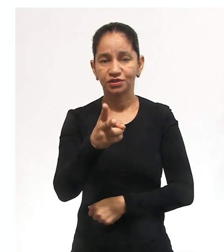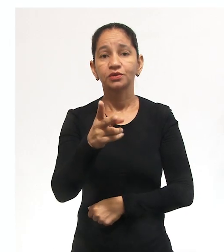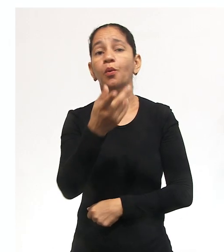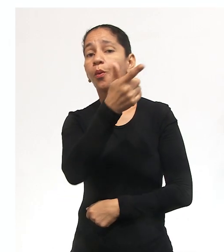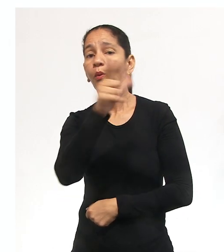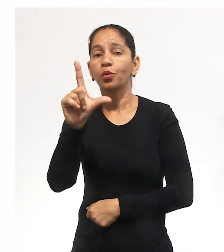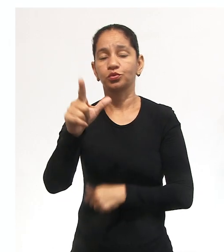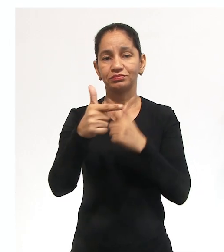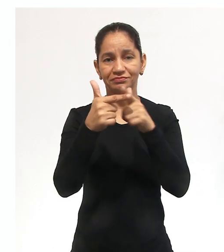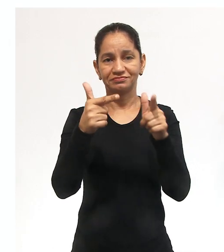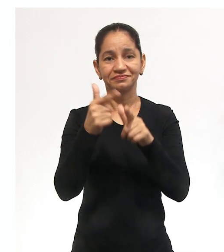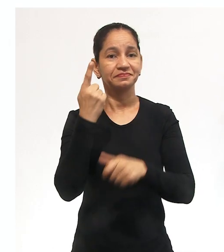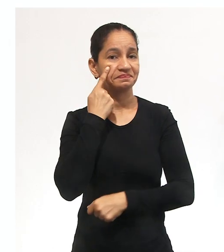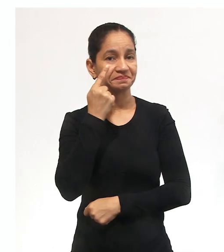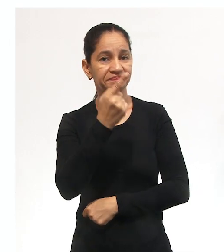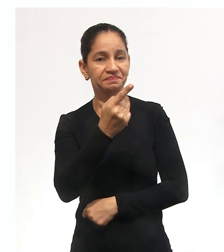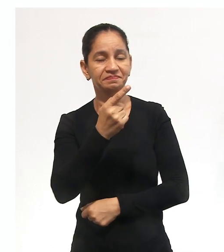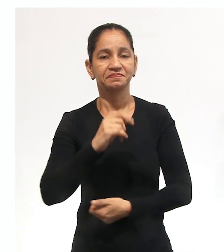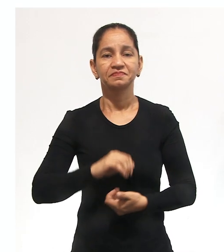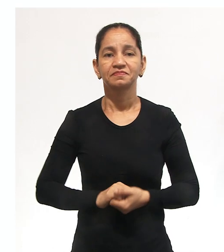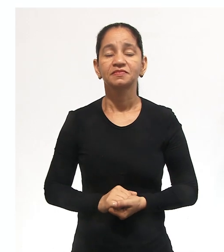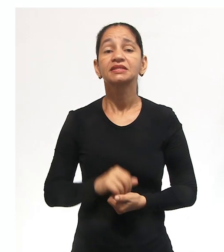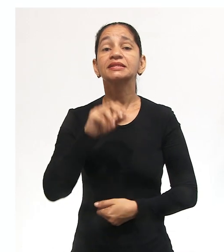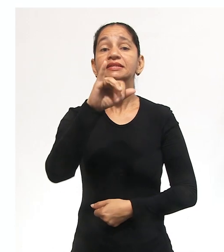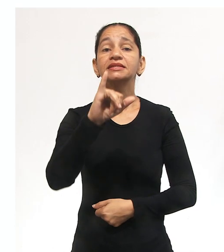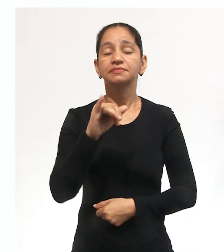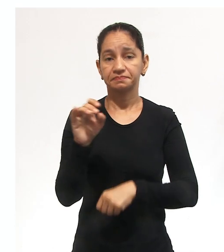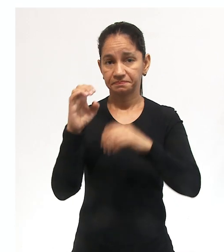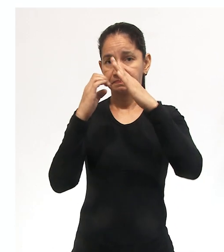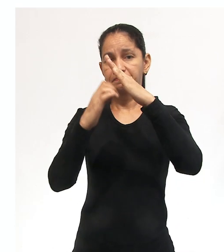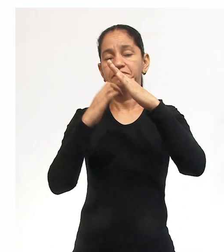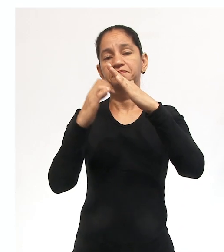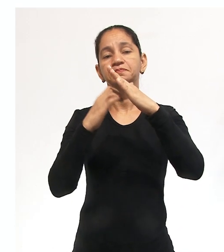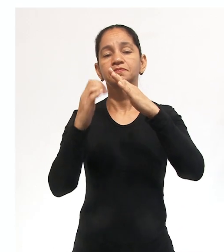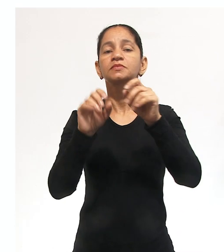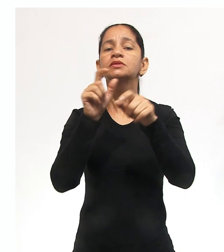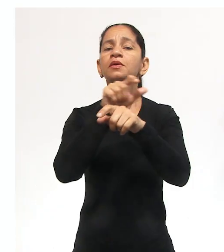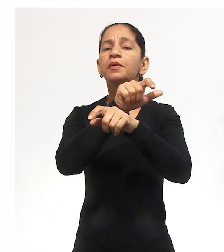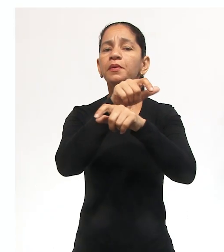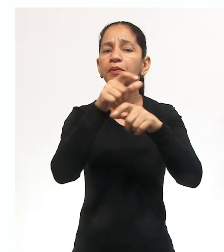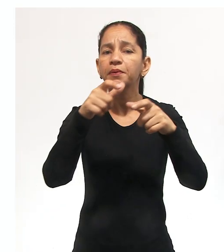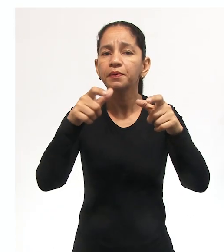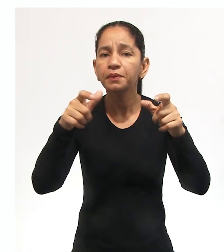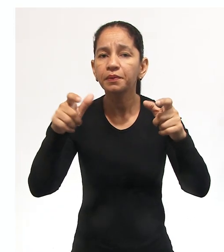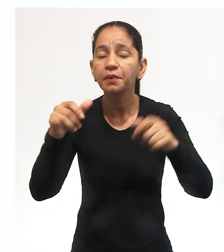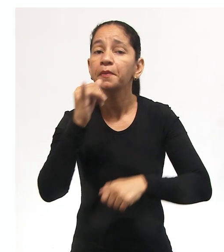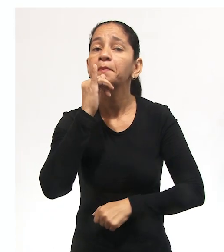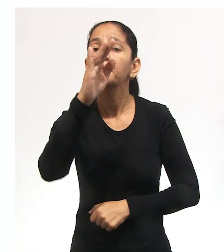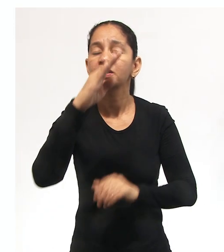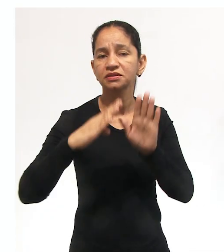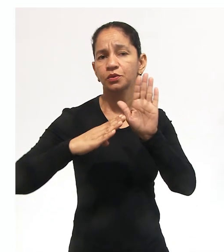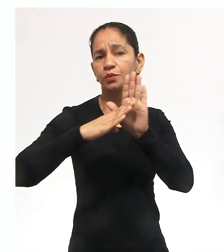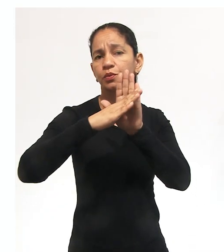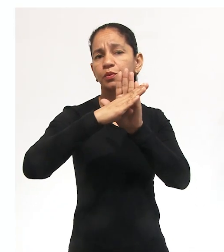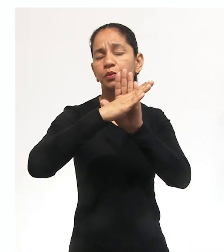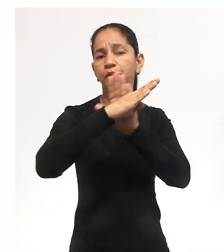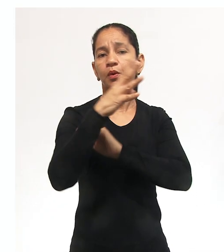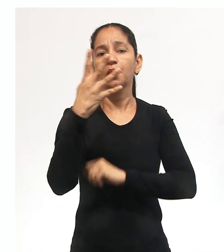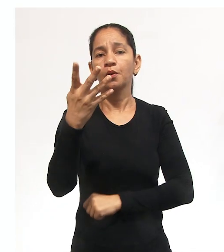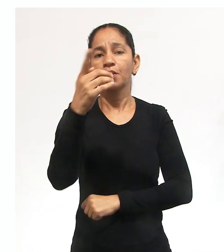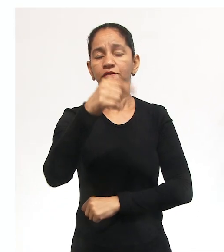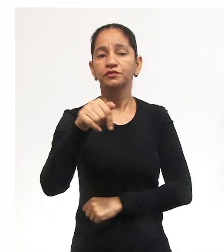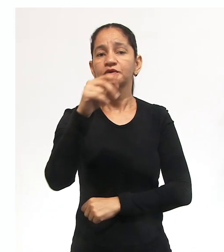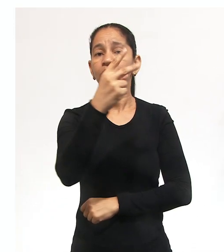outro exemplo aqui se uma empresa tem uma meta de crescimento de 4,2% ao trimestre,